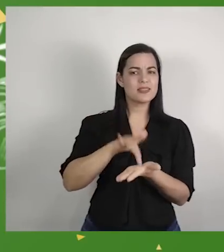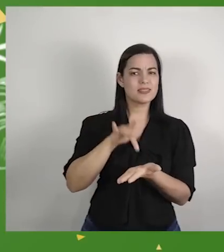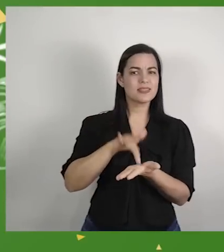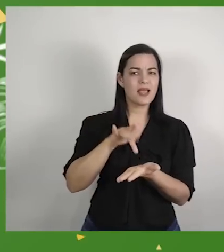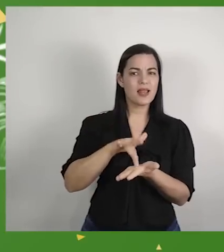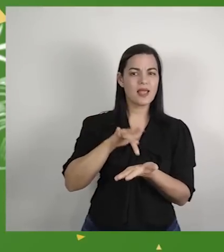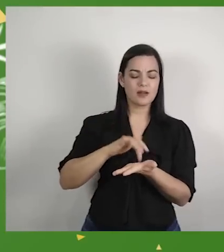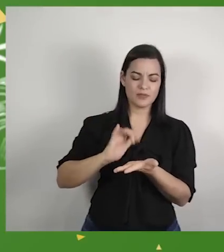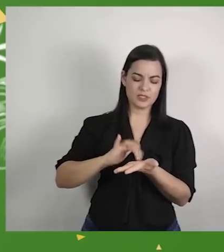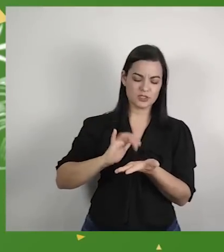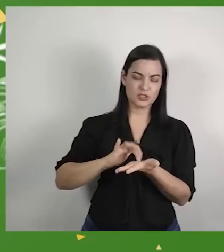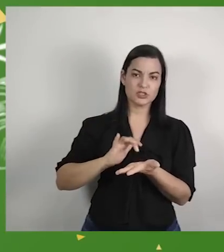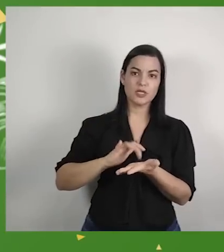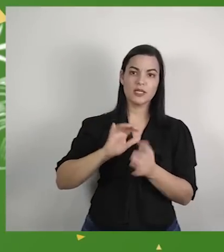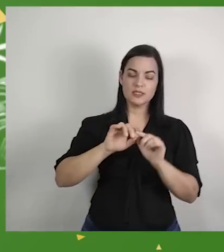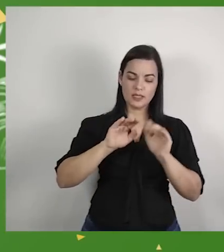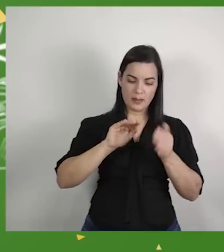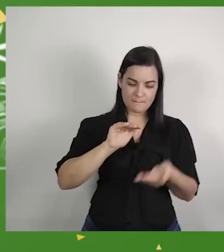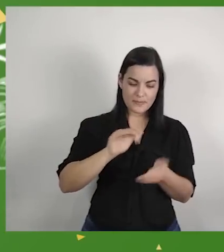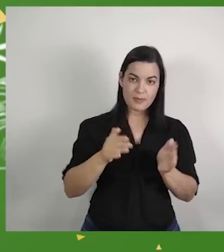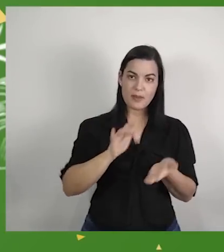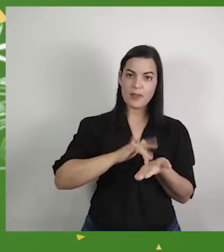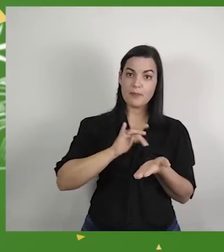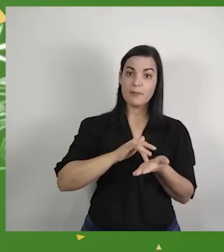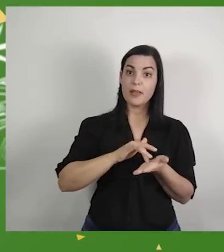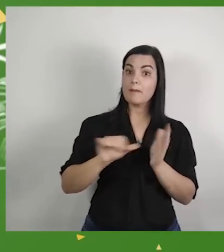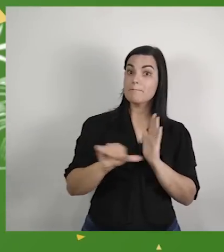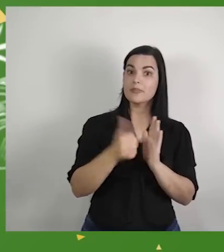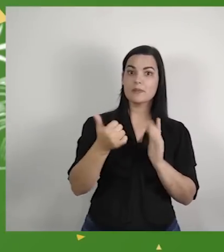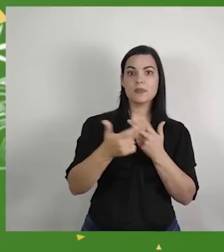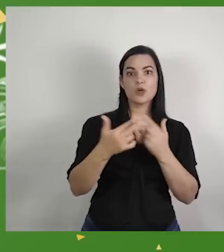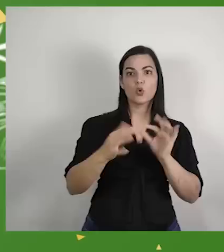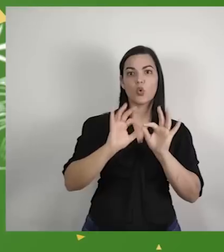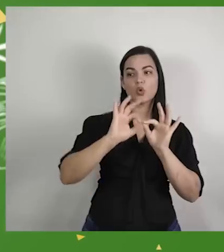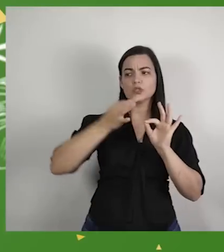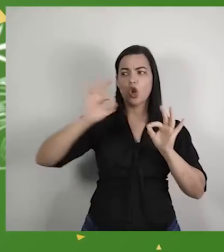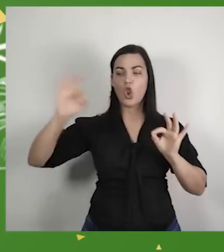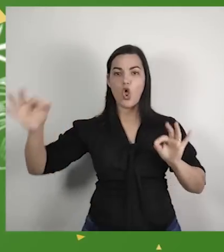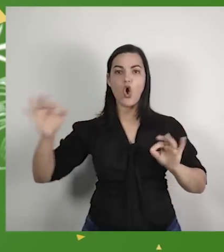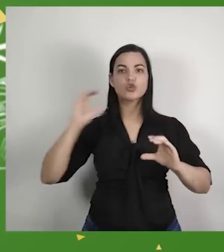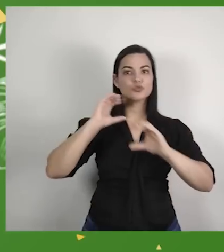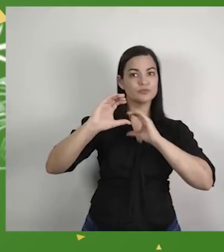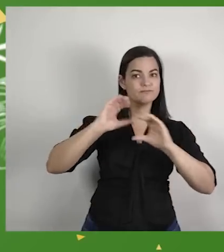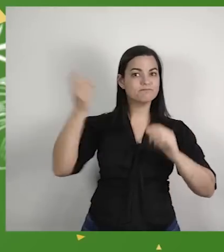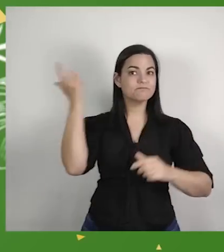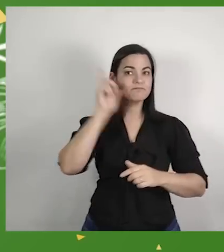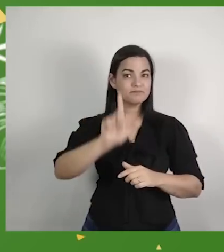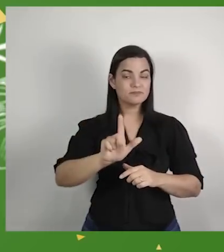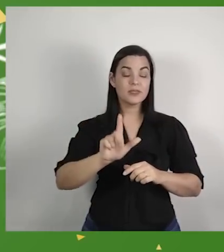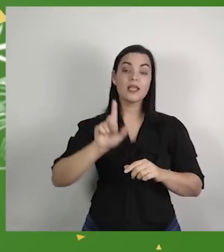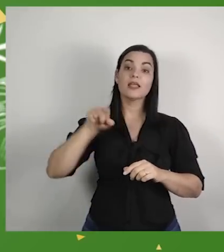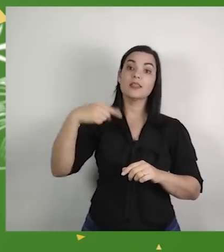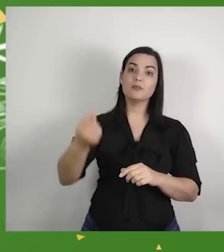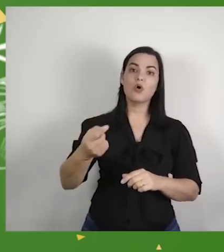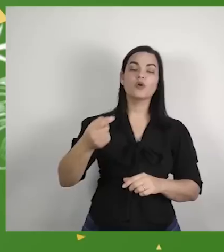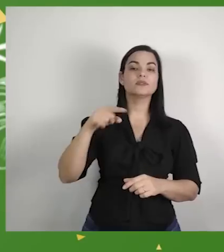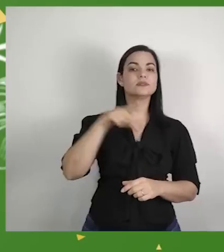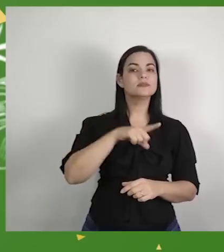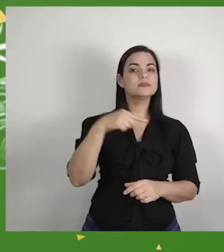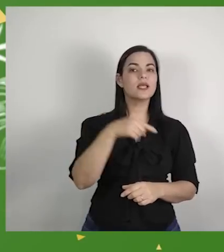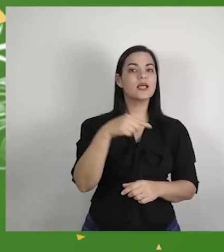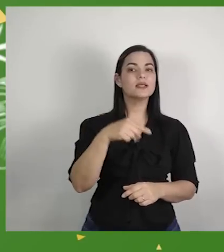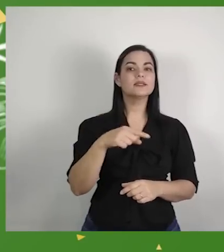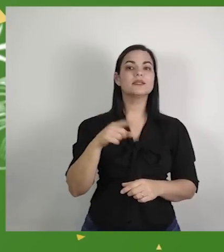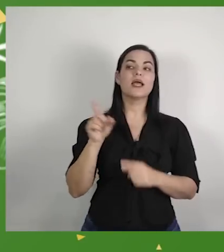o telégrafo, que foi a primeira forma de comunicação a longas distâncias, que eu já te mostrei. Depois nós temos esse modelo